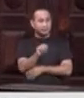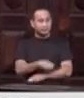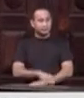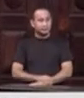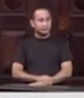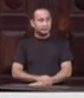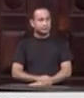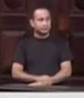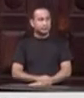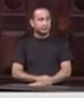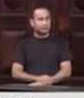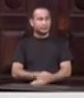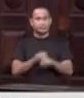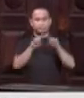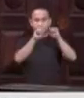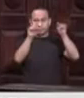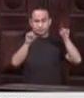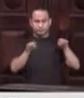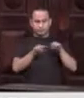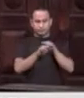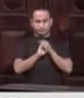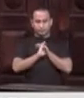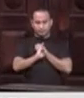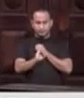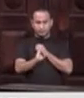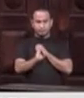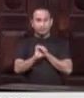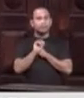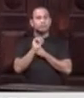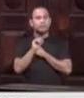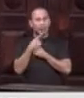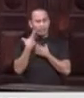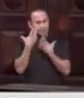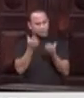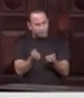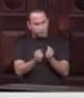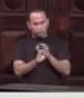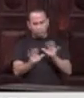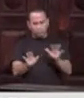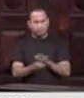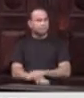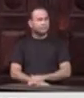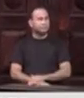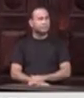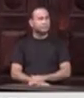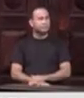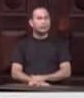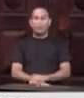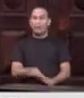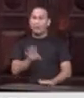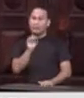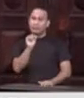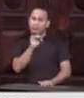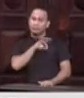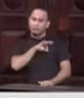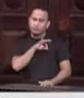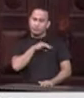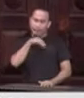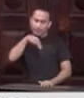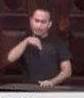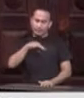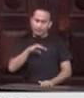que aquela sinalização já seria suficiente e que aqueles policiais